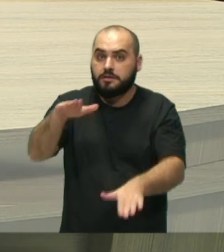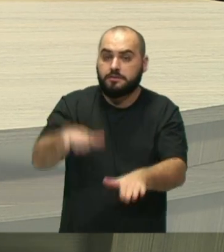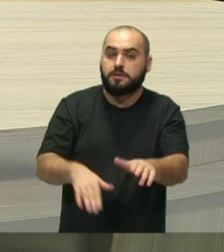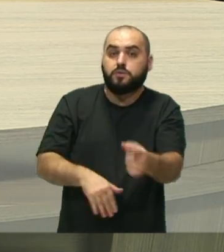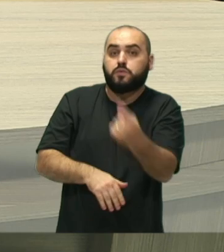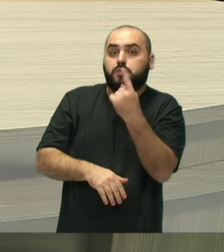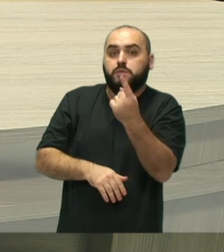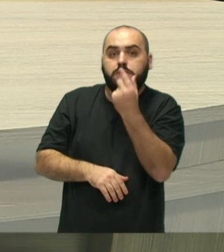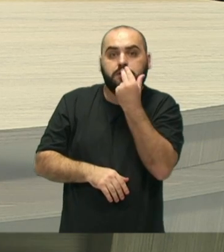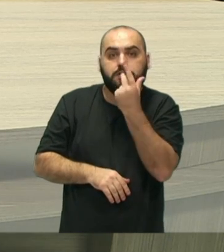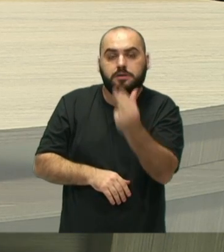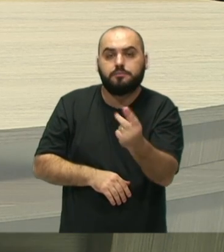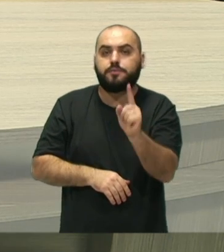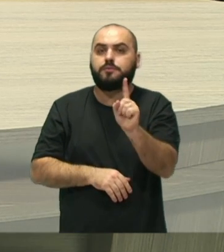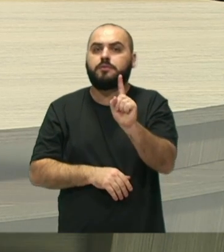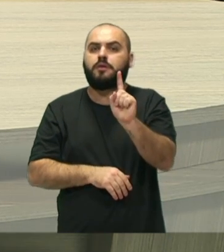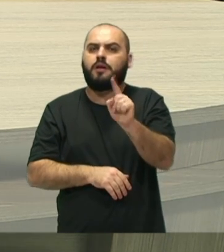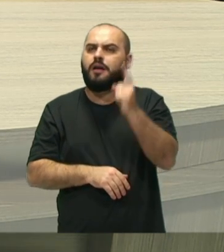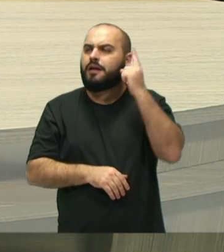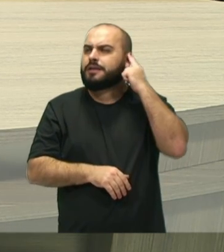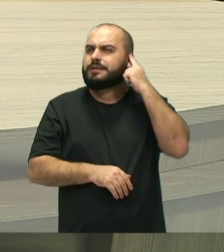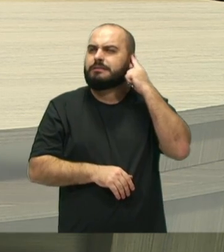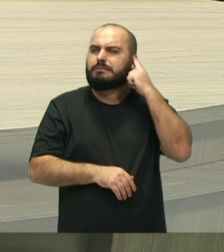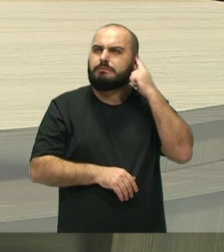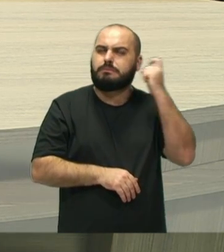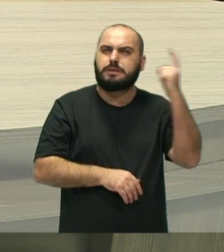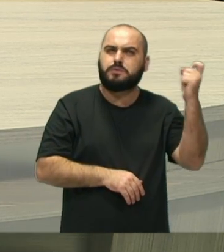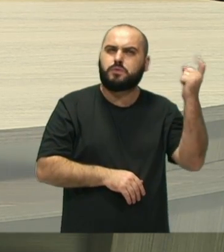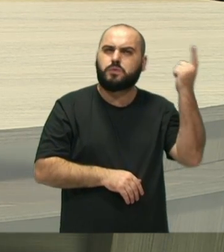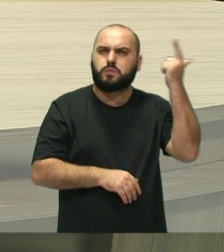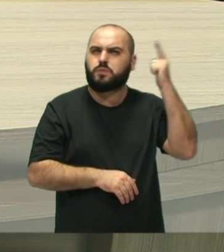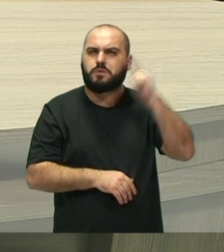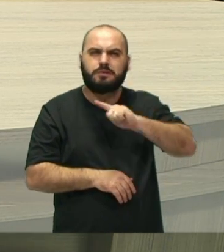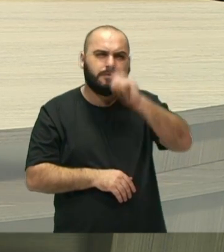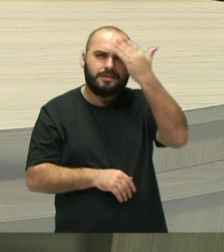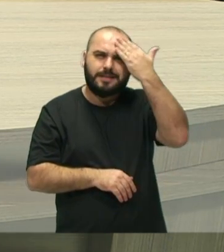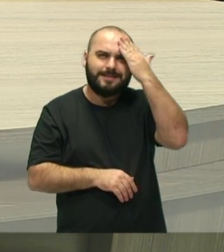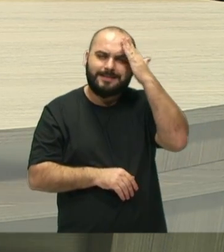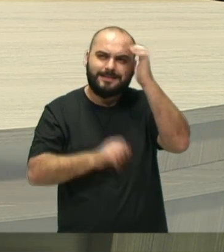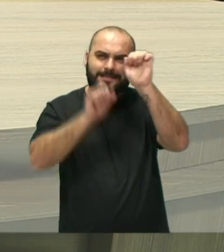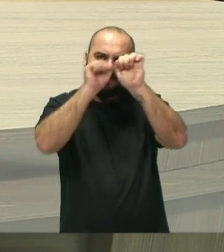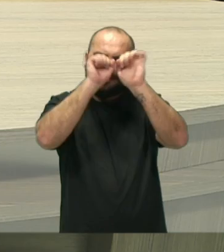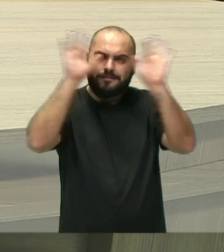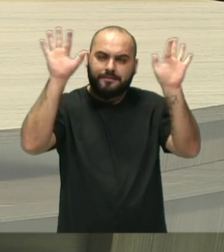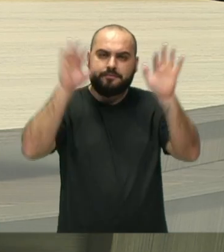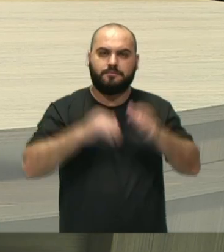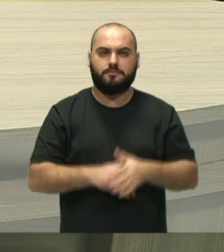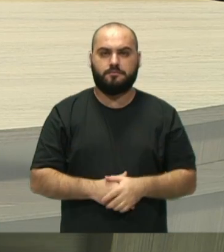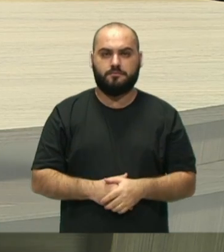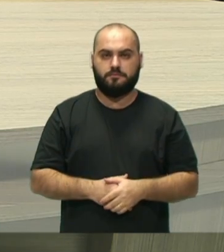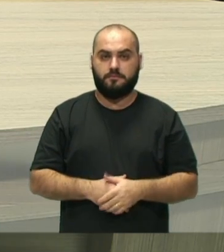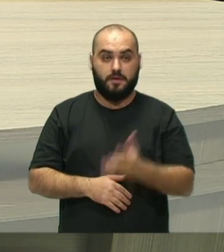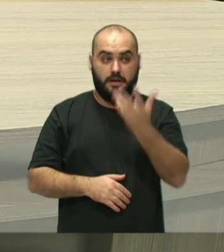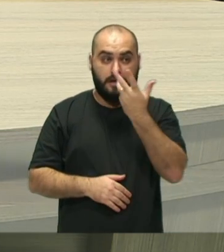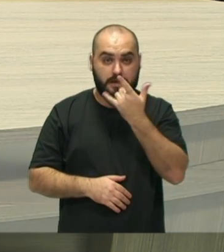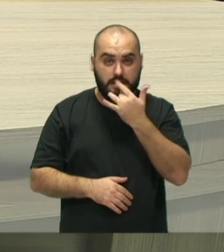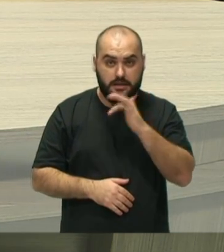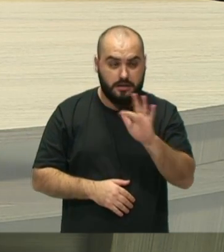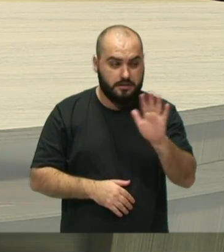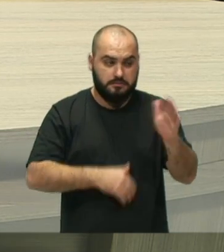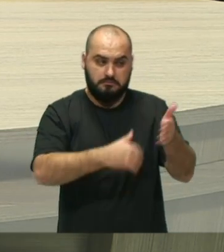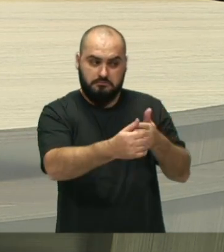um ruído que está dificultando a compreensão. Desde uma criança qualquer que esteja aprendendo